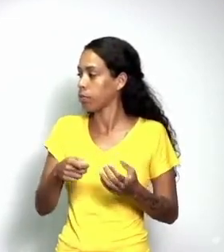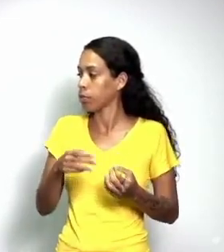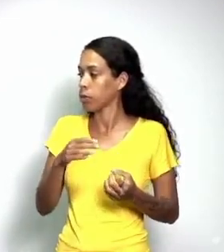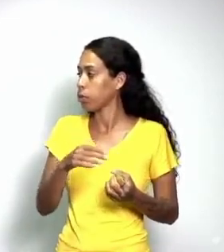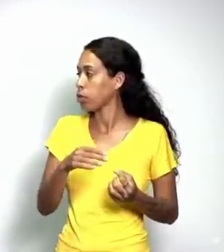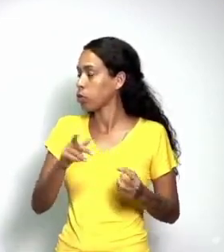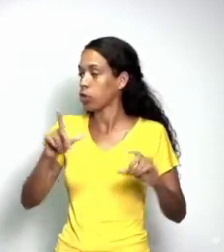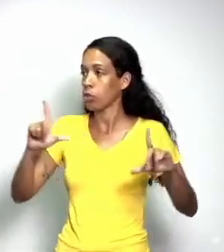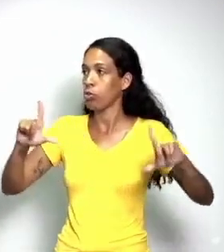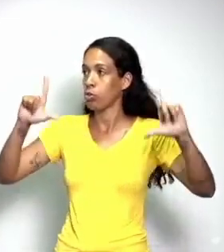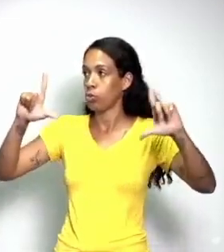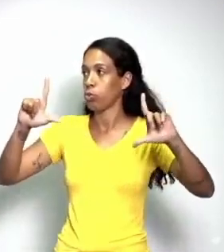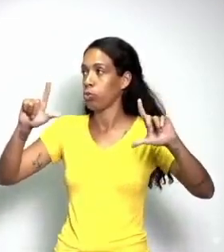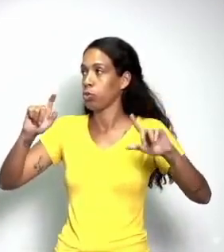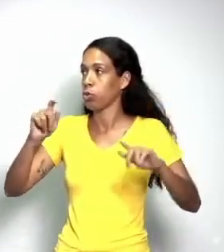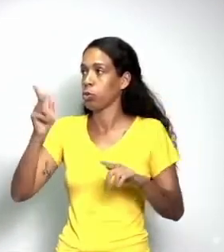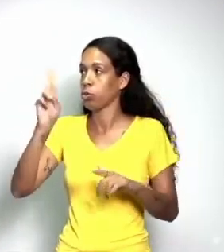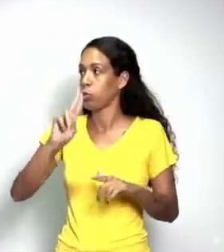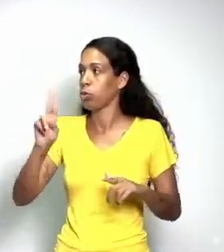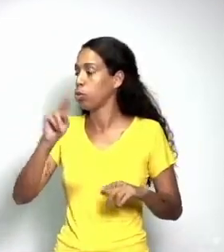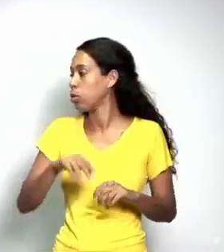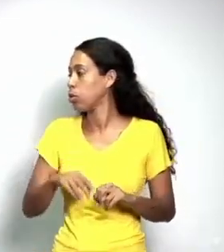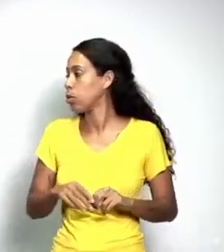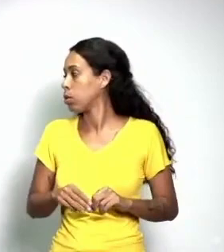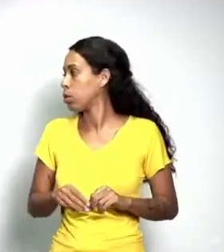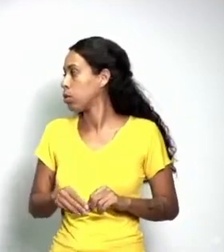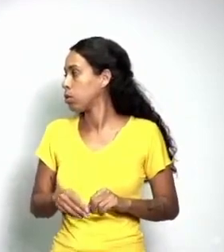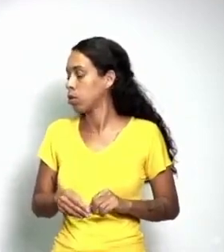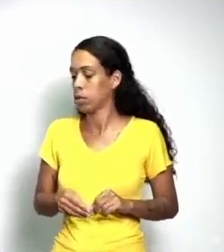de quadro. Cadê?